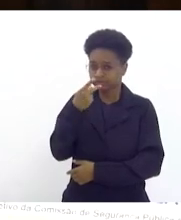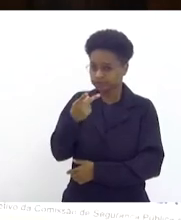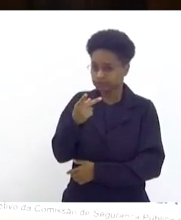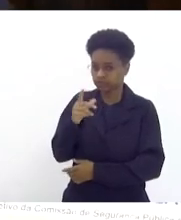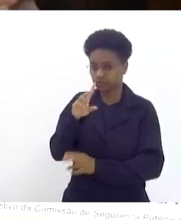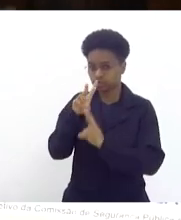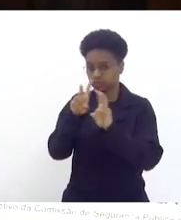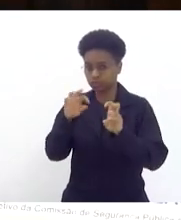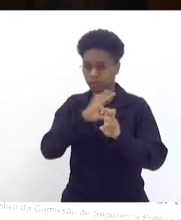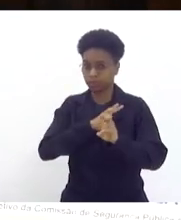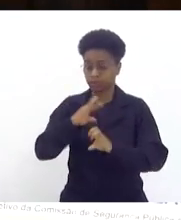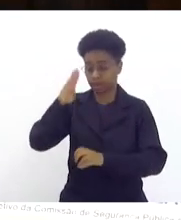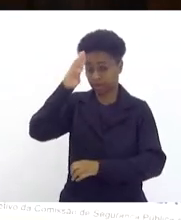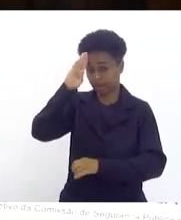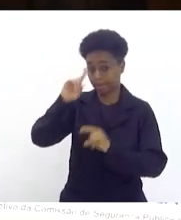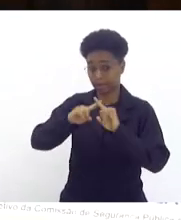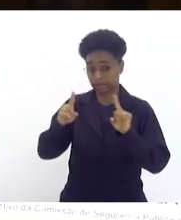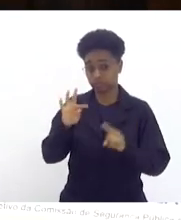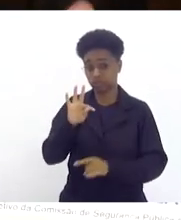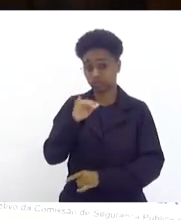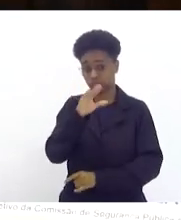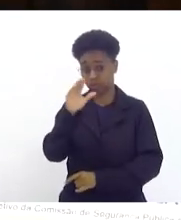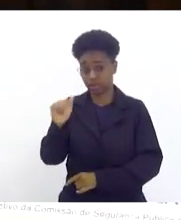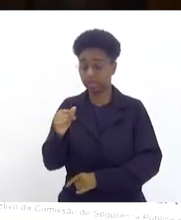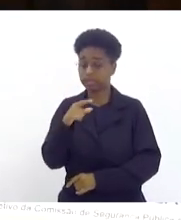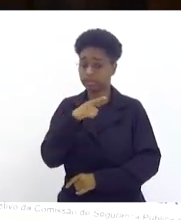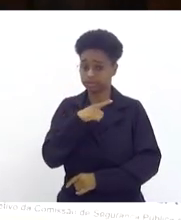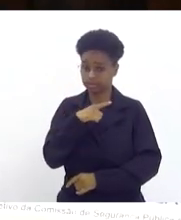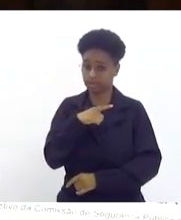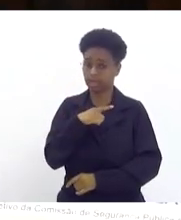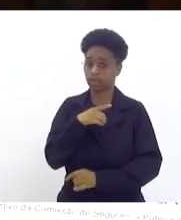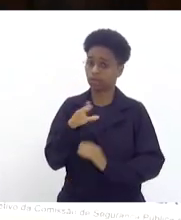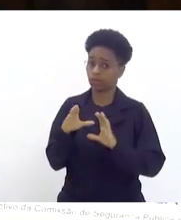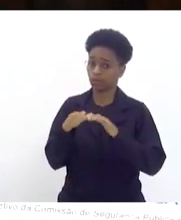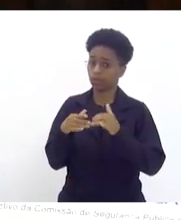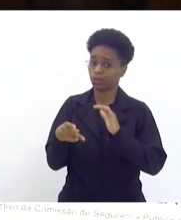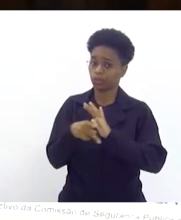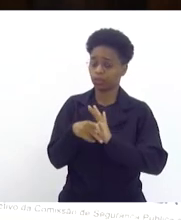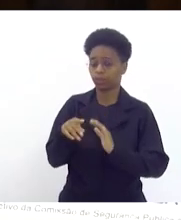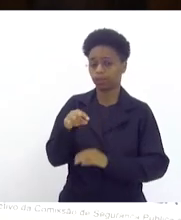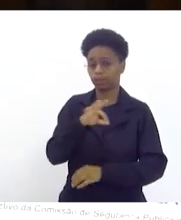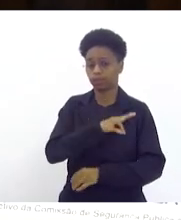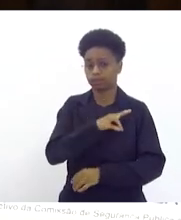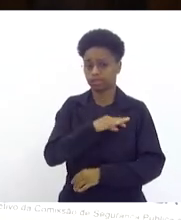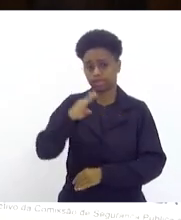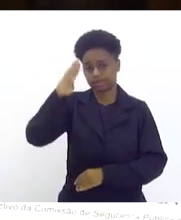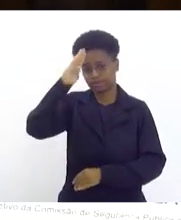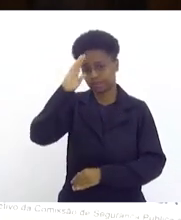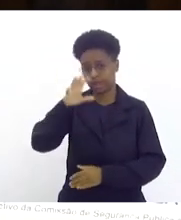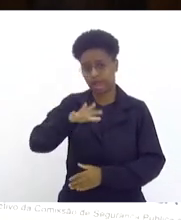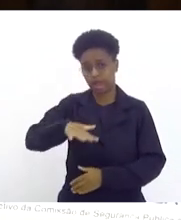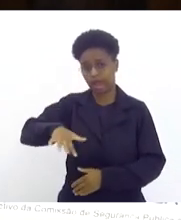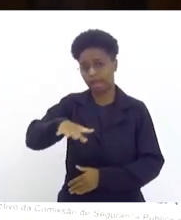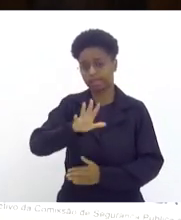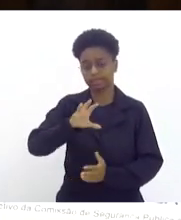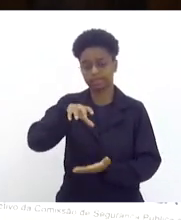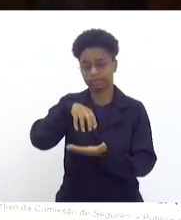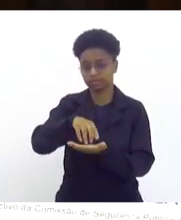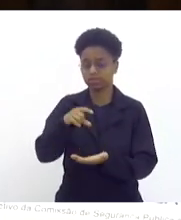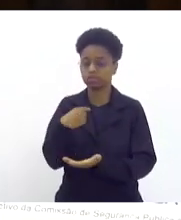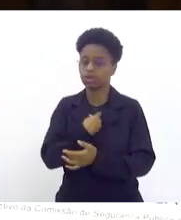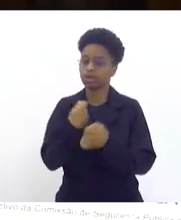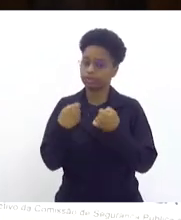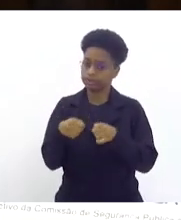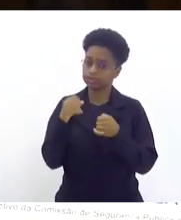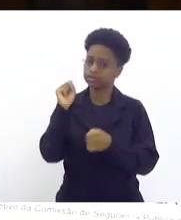ela tem um batalhão é clássico da polícia do exército numa área central e que a gente precisa de alongar